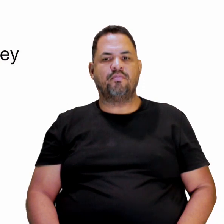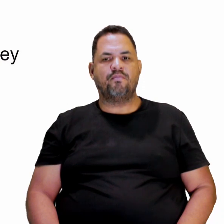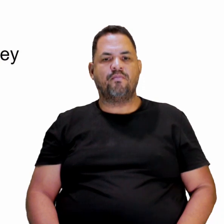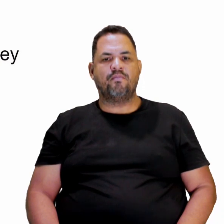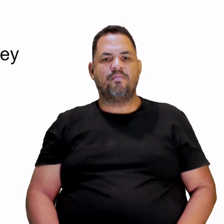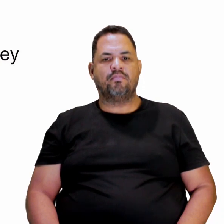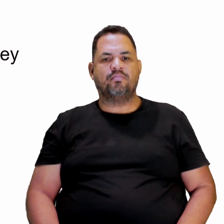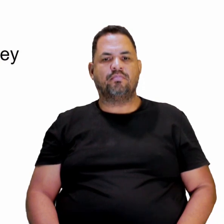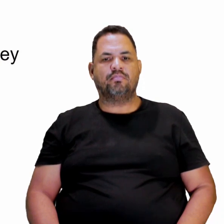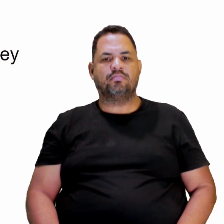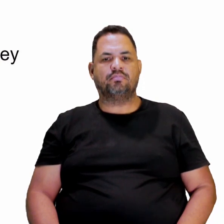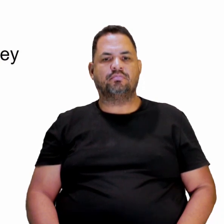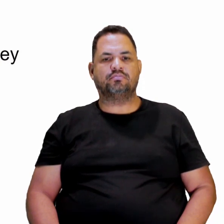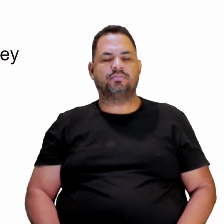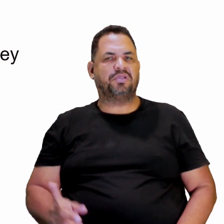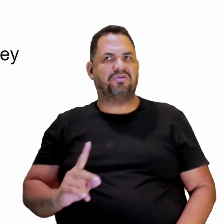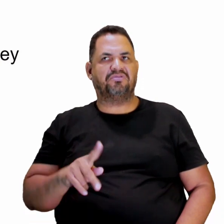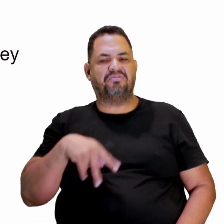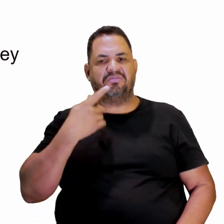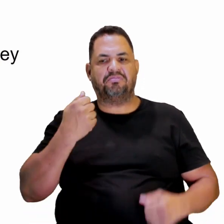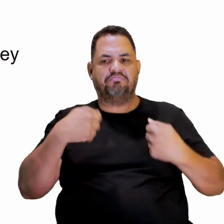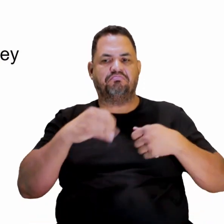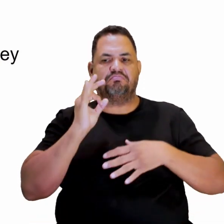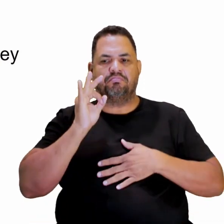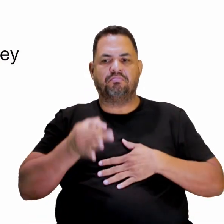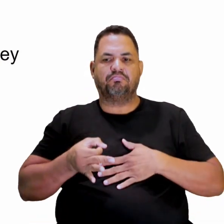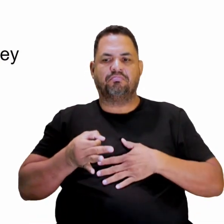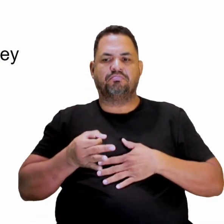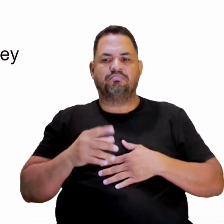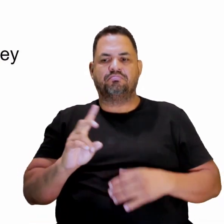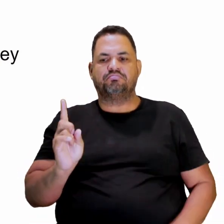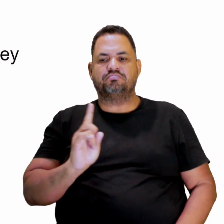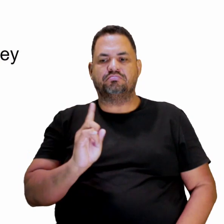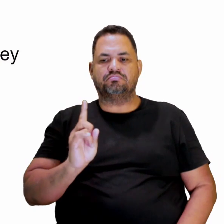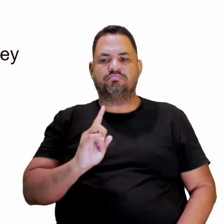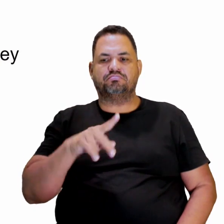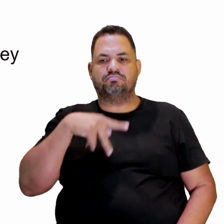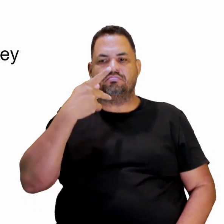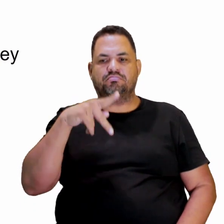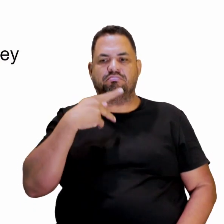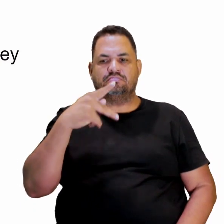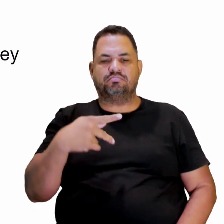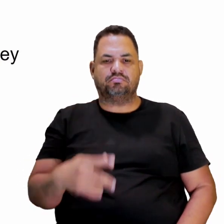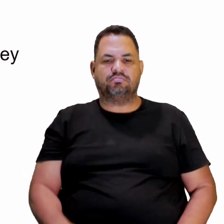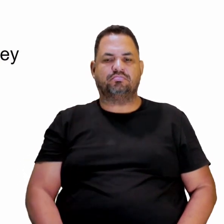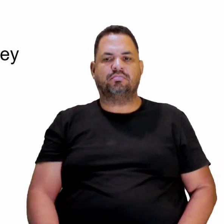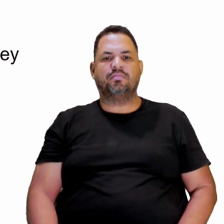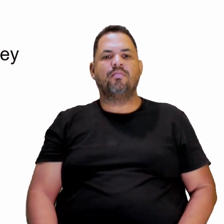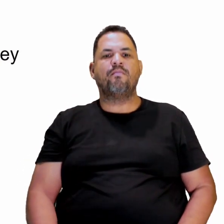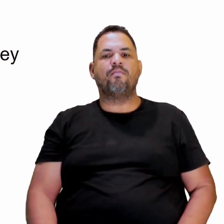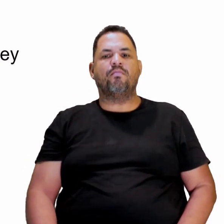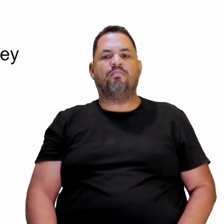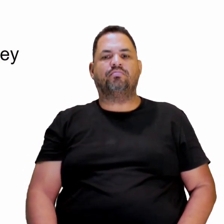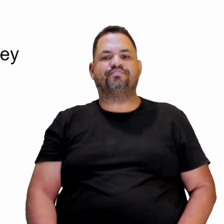disappeared. Não estou falando de posse, certo? Não estou falando